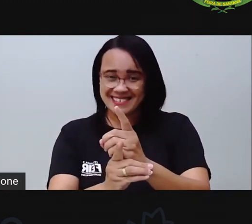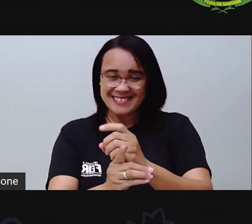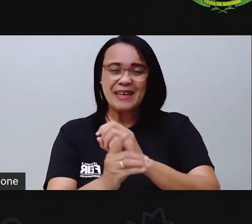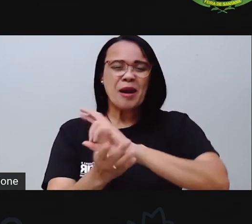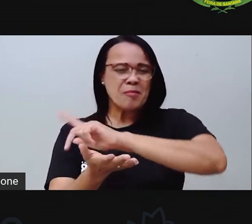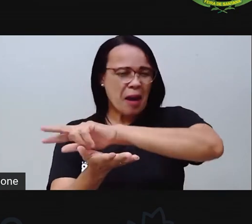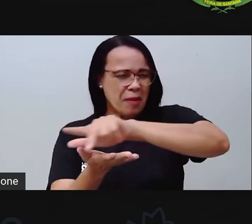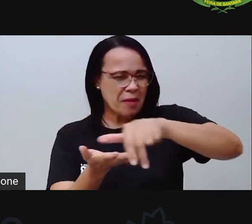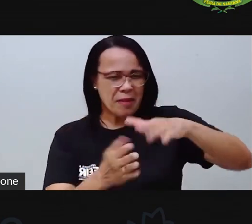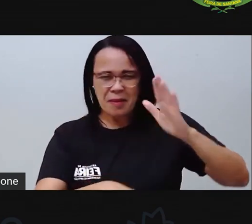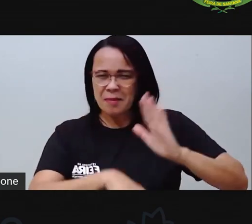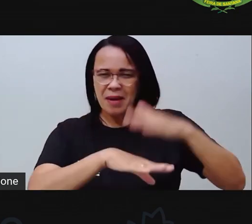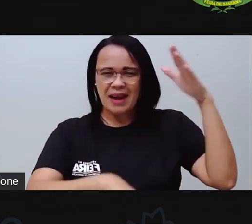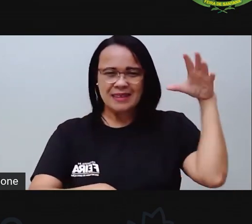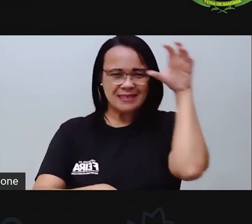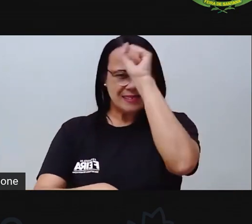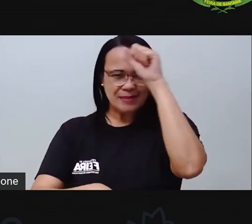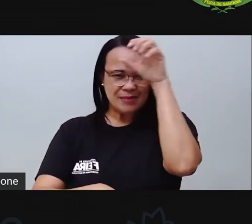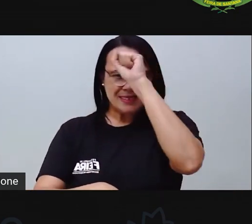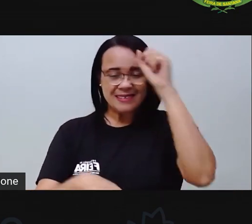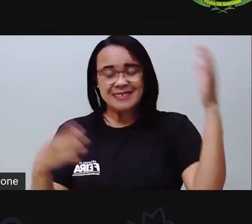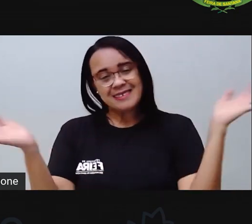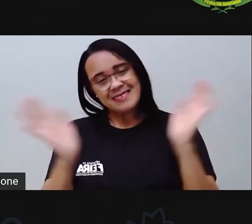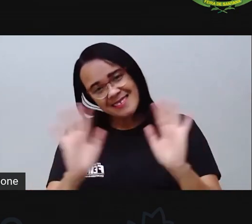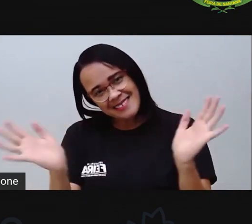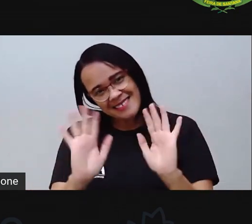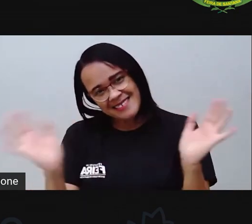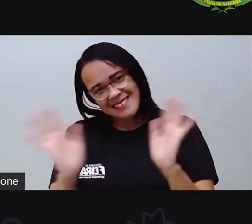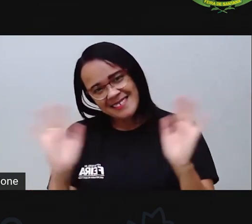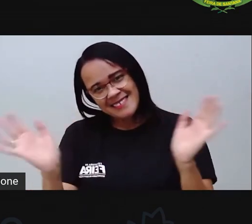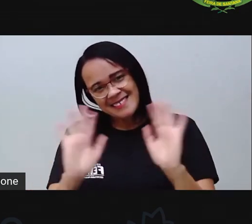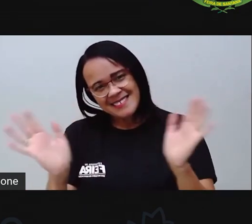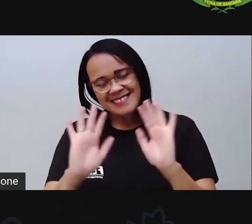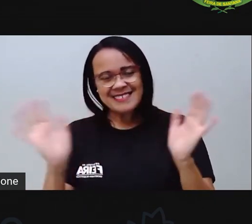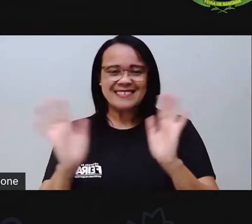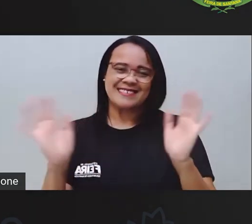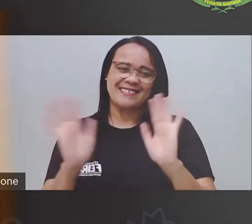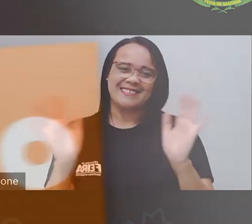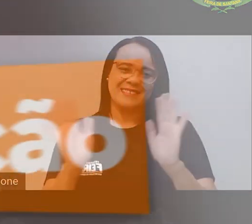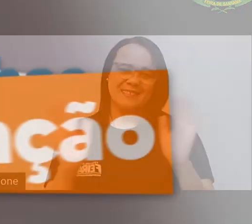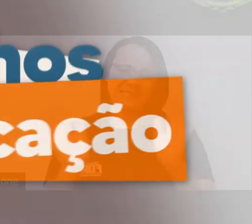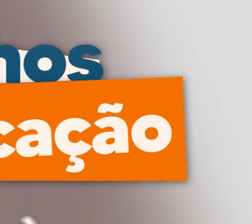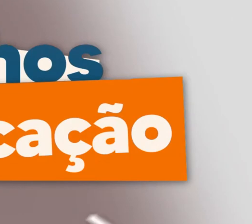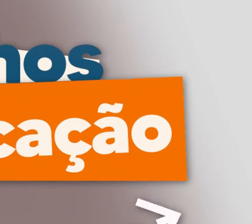muito mais aprendizado. Até mais e tchau, tchau, pessoal!